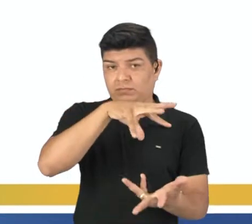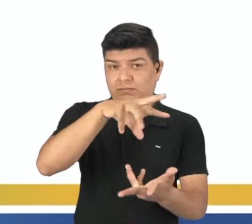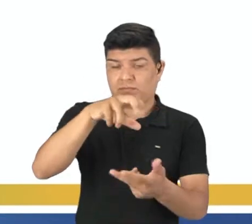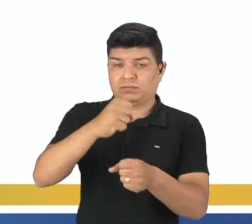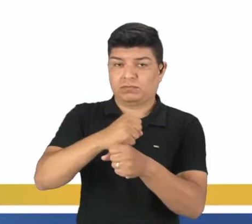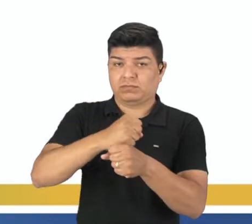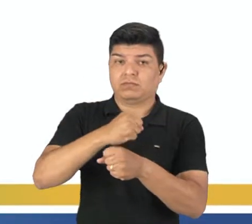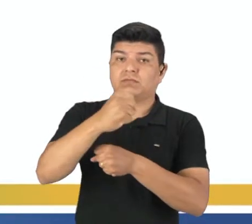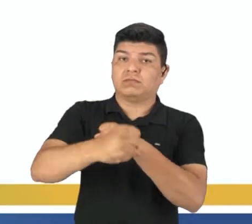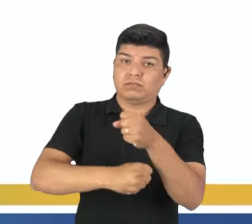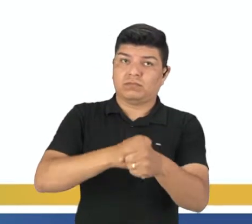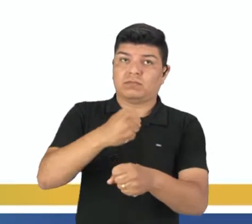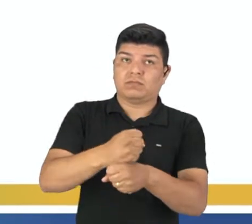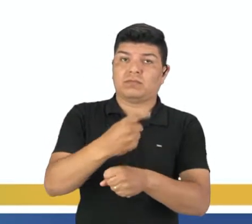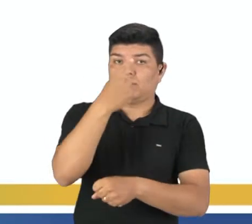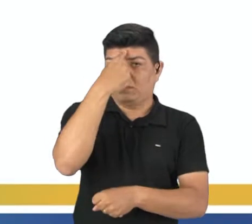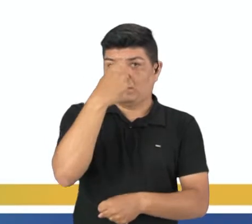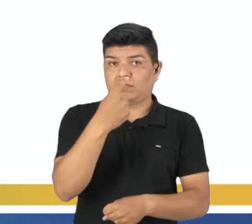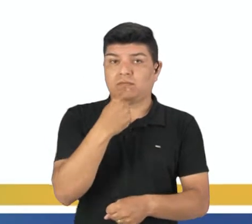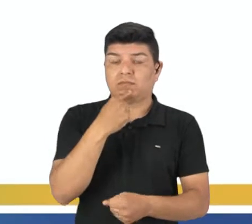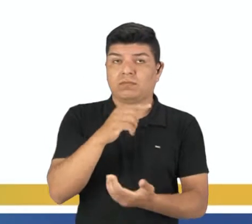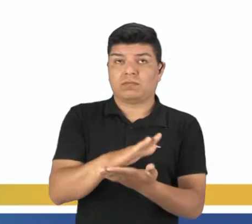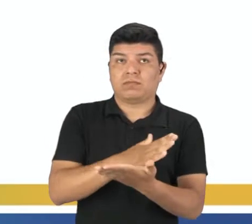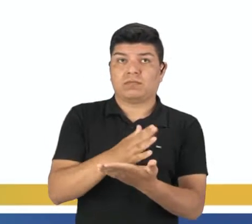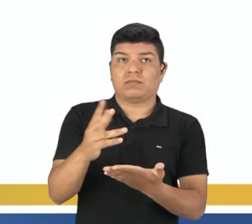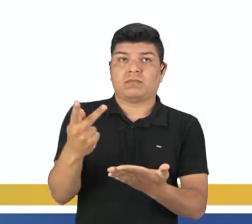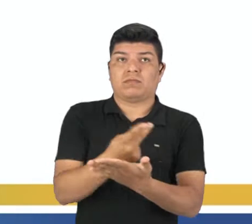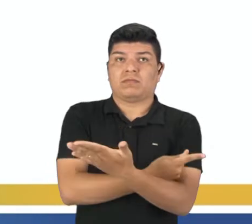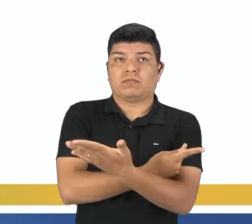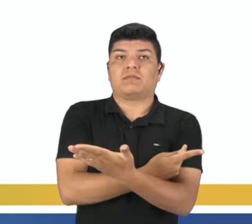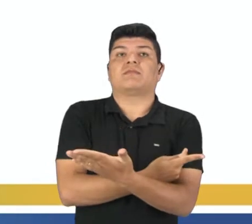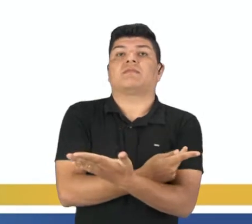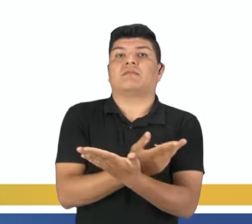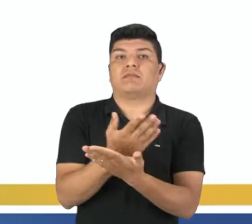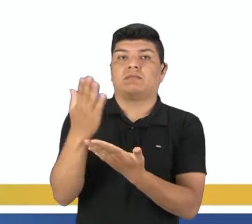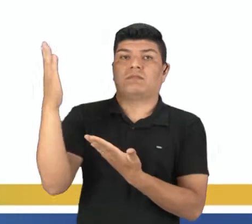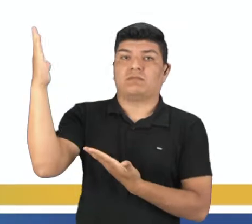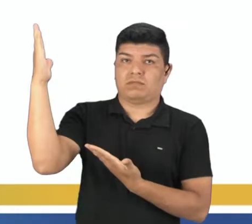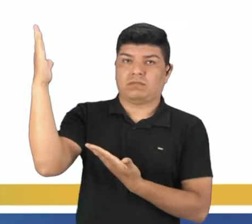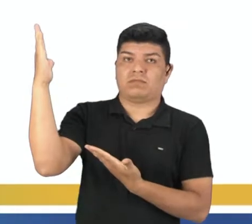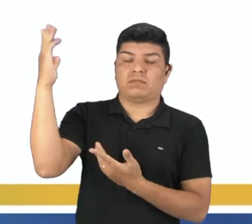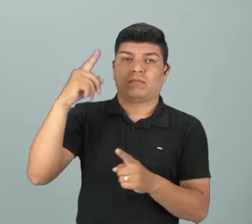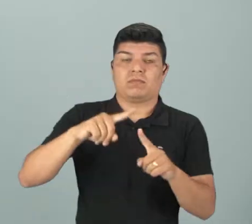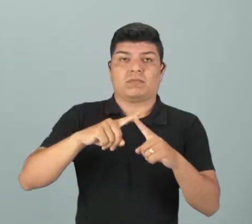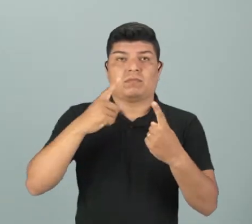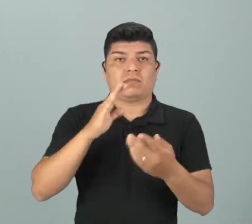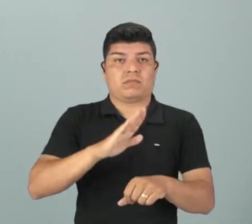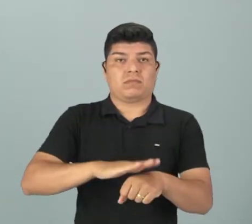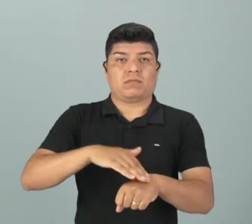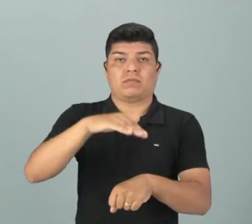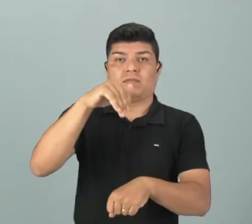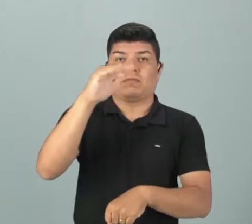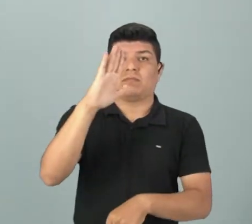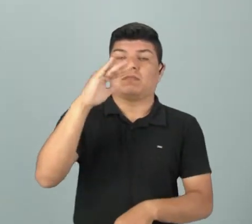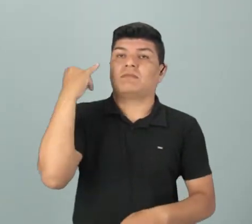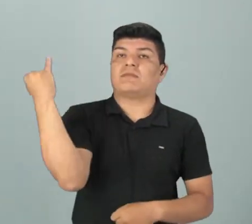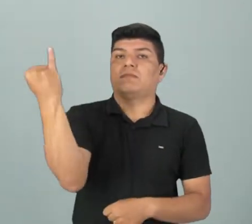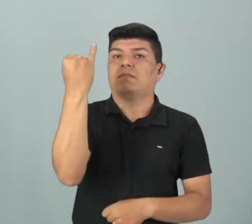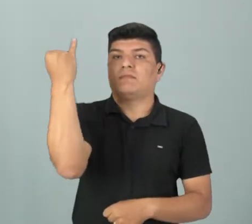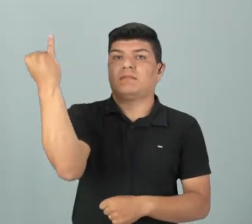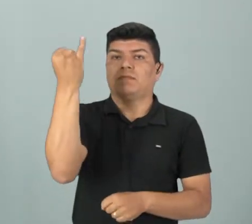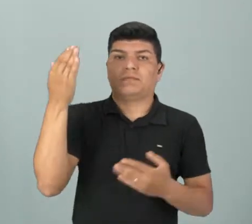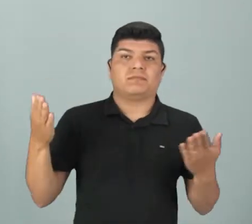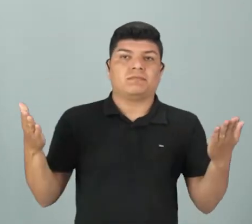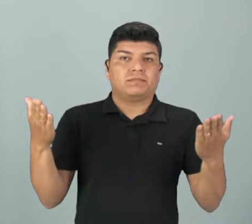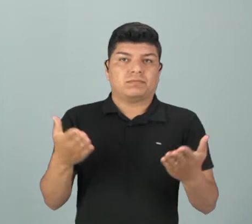seguintes. E aí tem uma imagem de alguns acontecimentos desse período entre guerras, mas o que é de fato mais importante para a gente neste